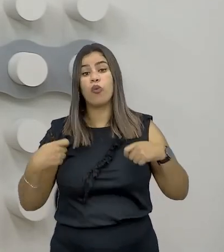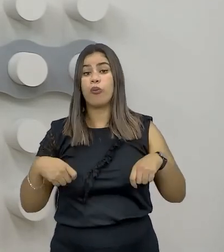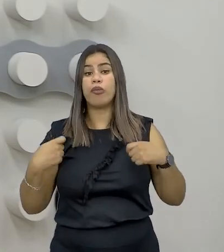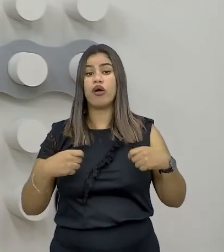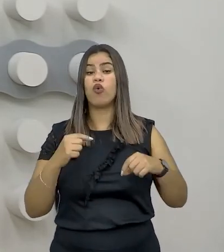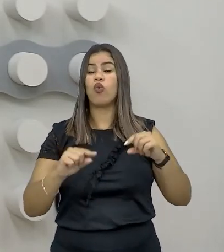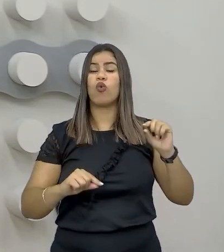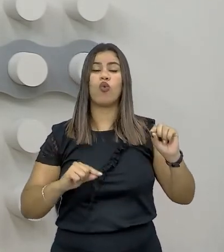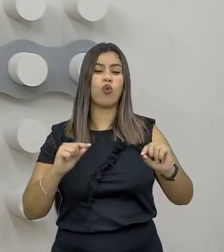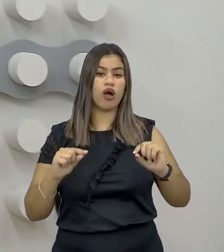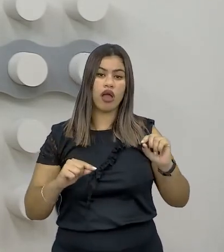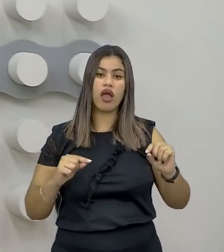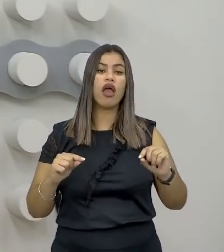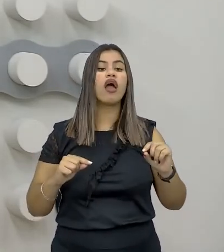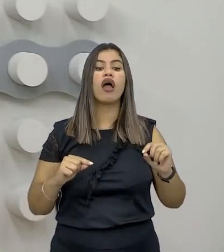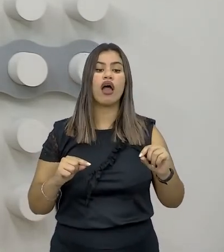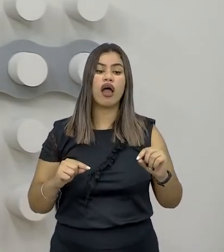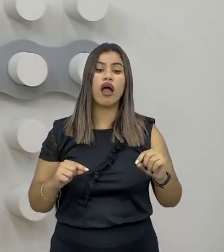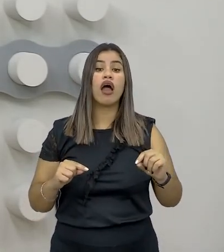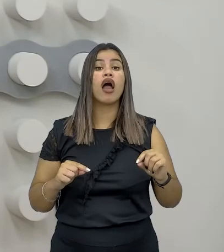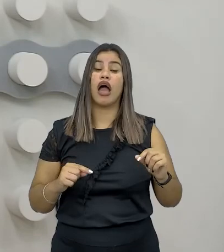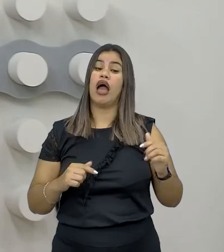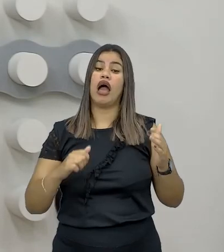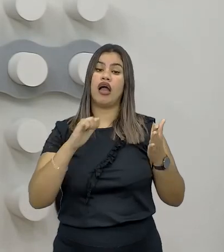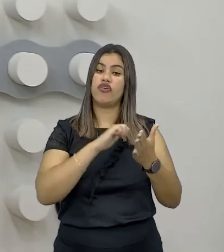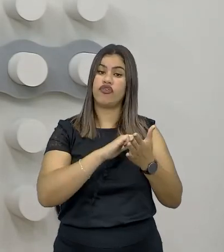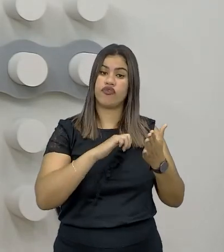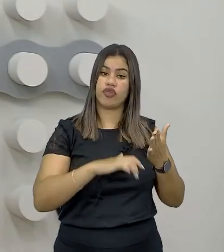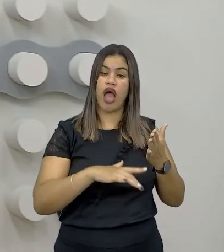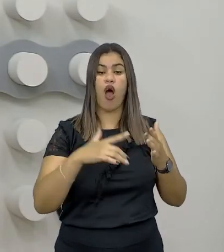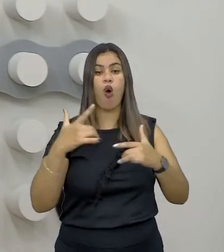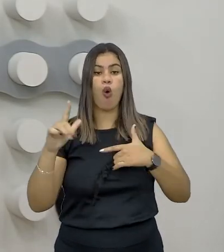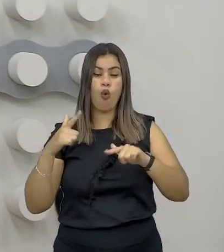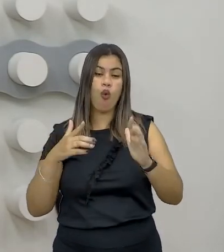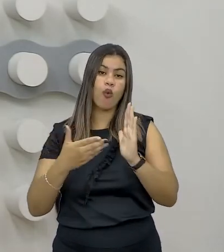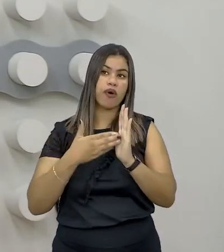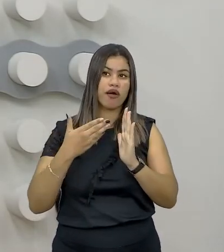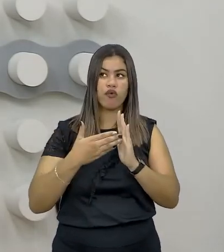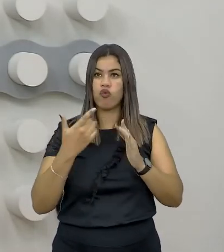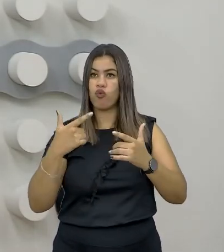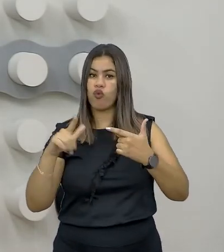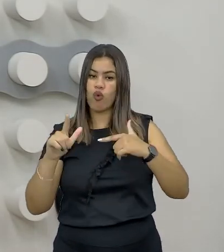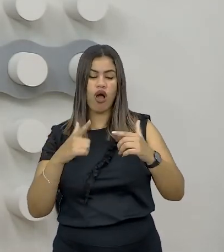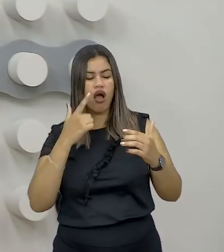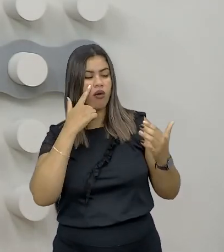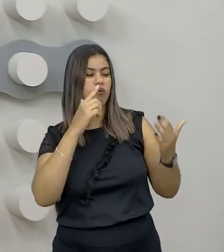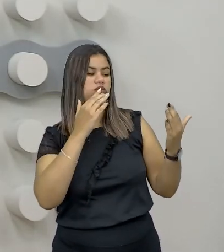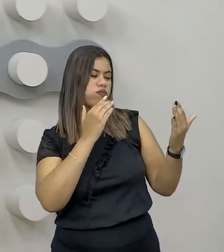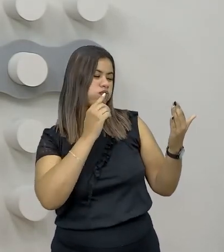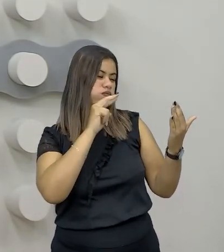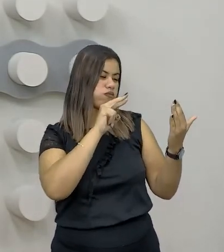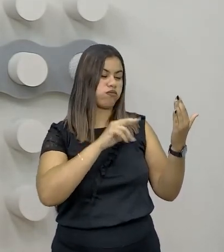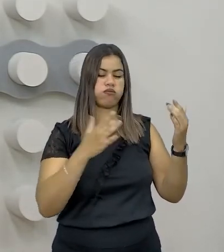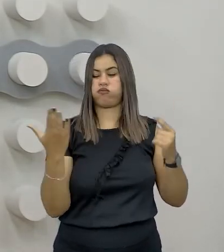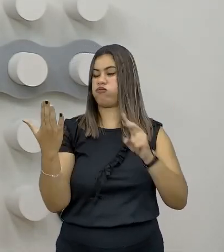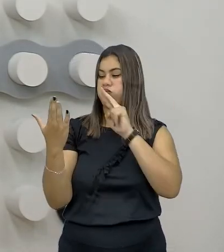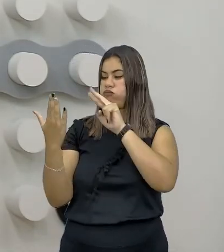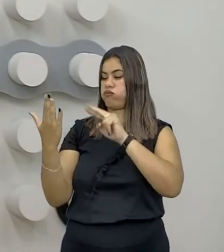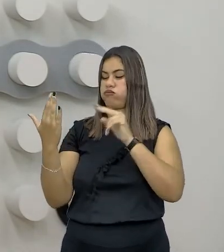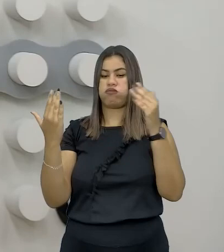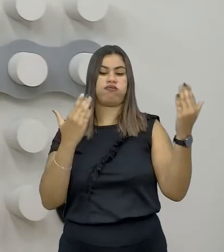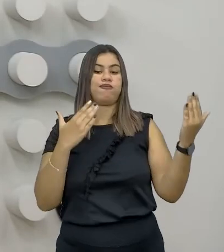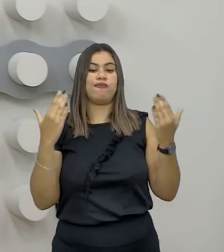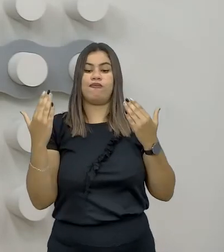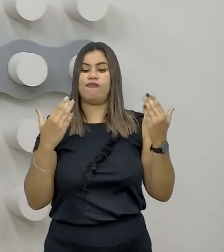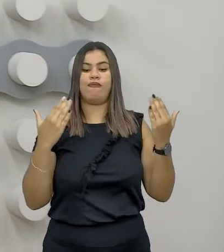em consideração outros trabalhos que foram realizados, além do meu próprio, né? Então, é tudo